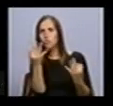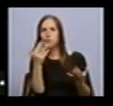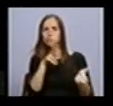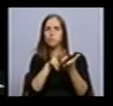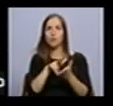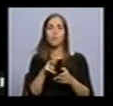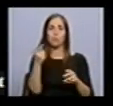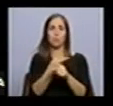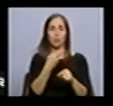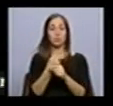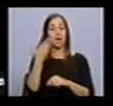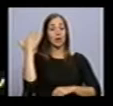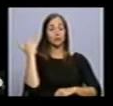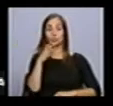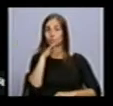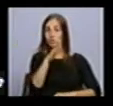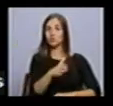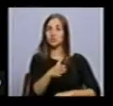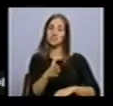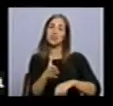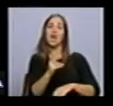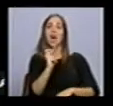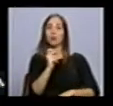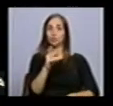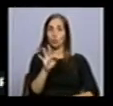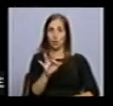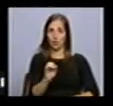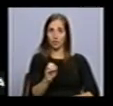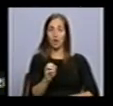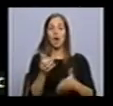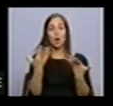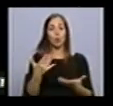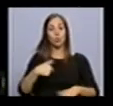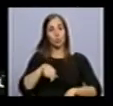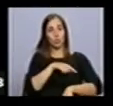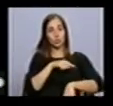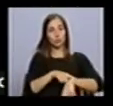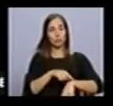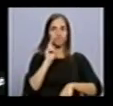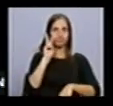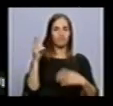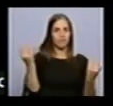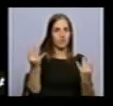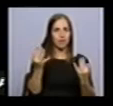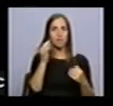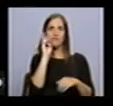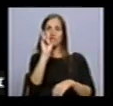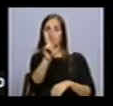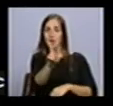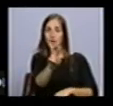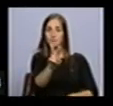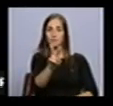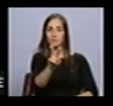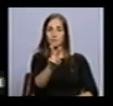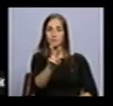foi declarado, digamos assim, na década de 40 e que agora, no nosso tempo, nós temos esta confirmação. Aqui está o tamanho,